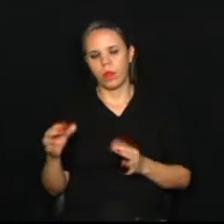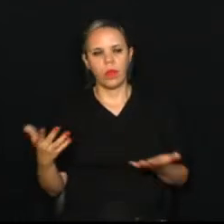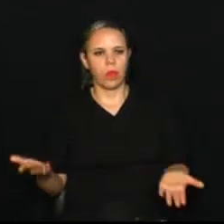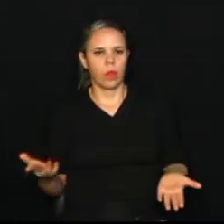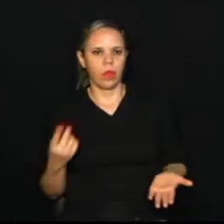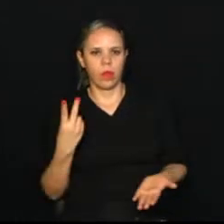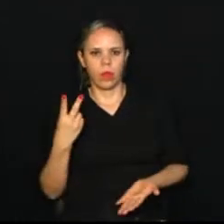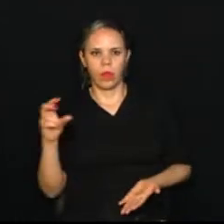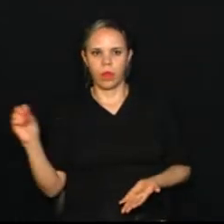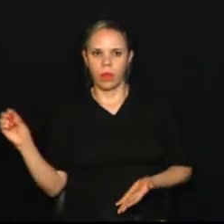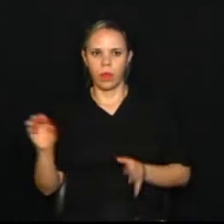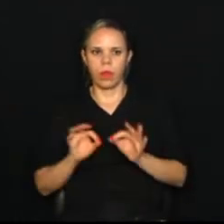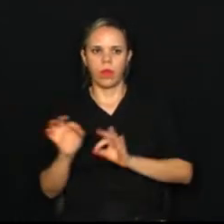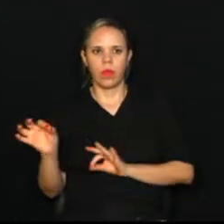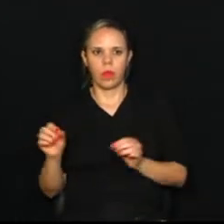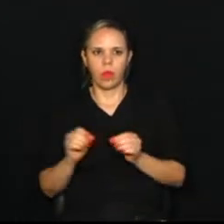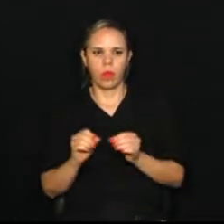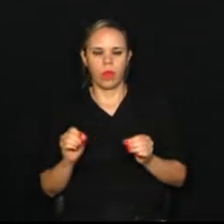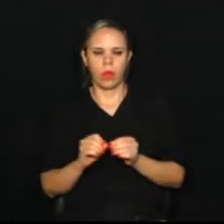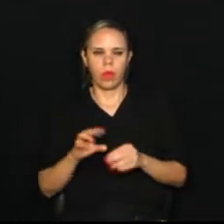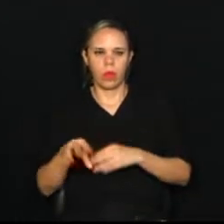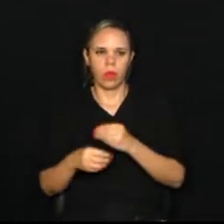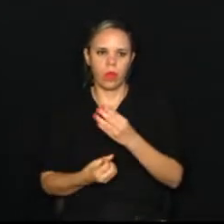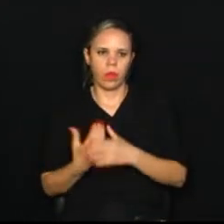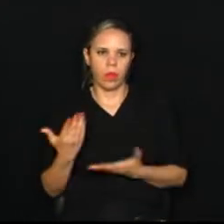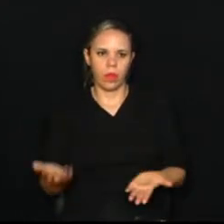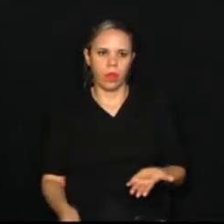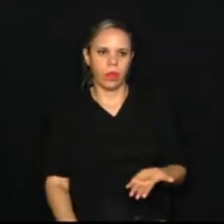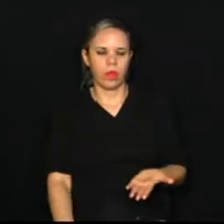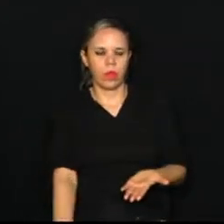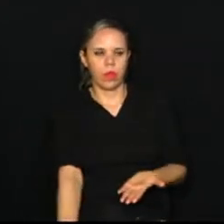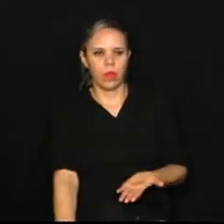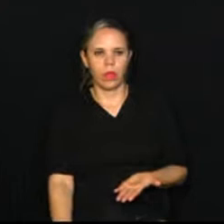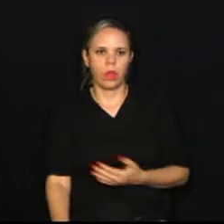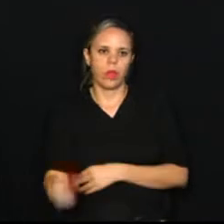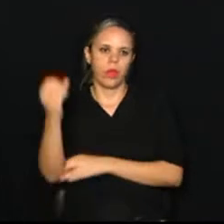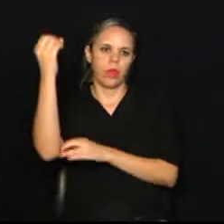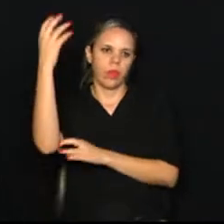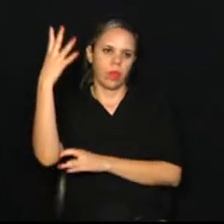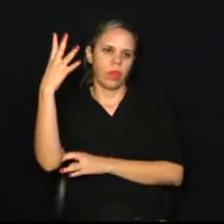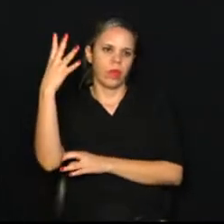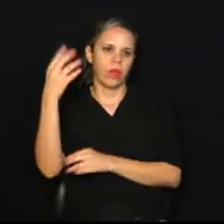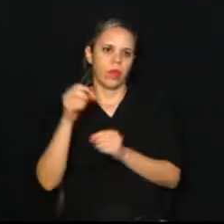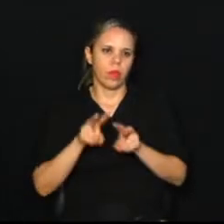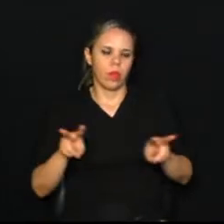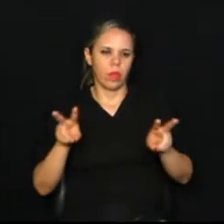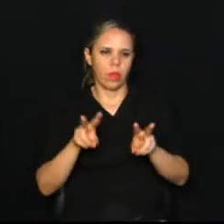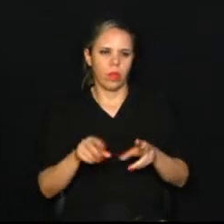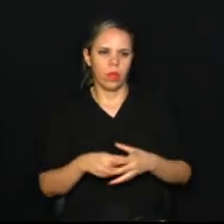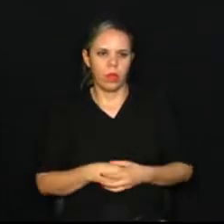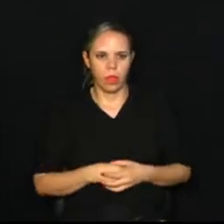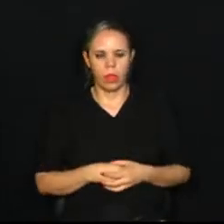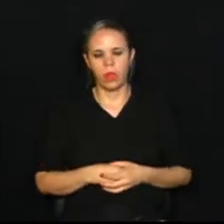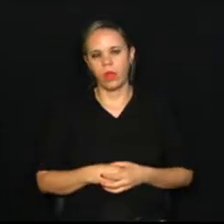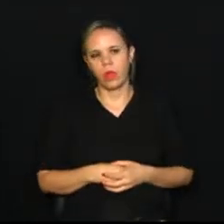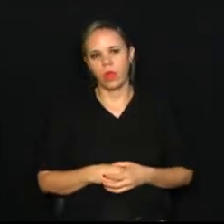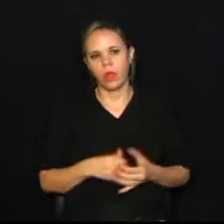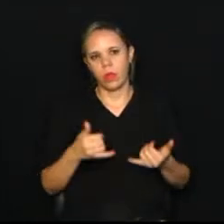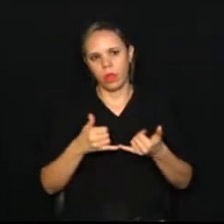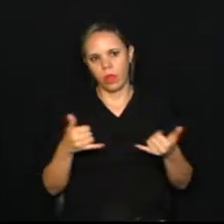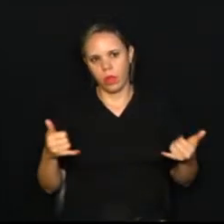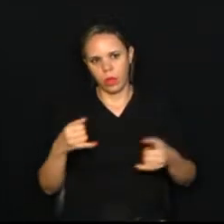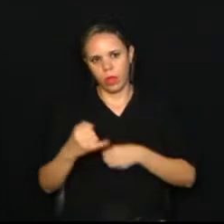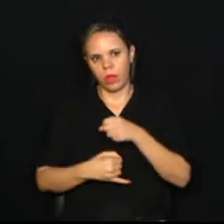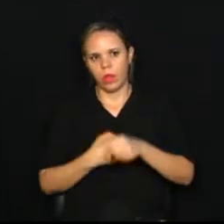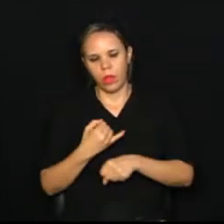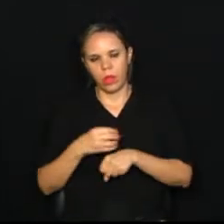200 quilômetros que precisam ser instalados nos postes para viabilizar, então, que a fibra ótica